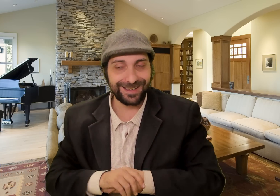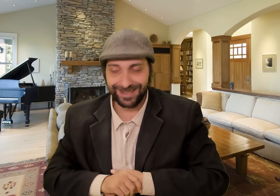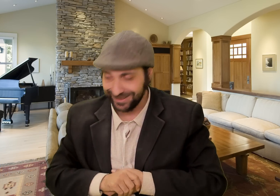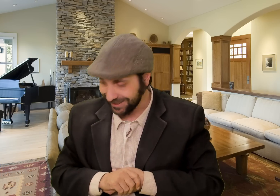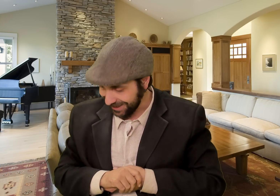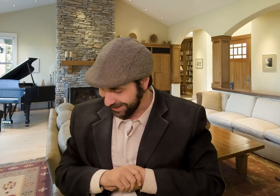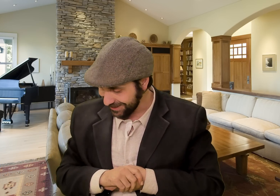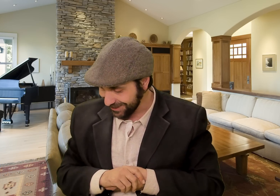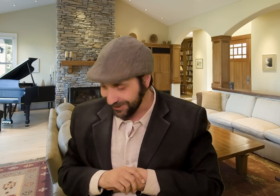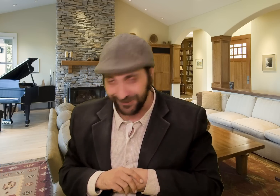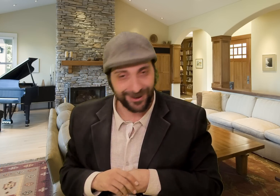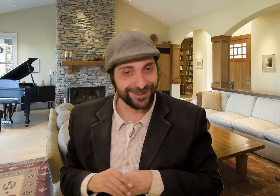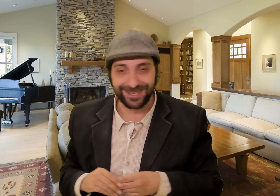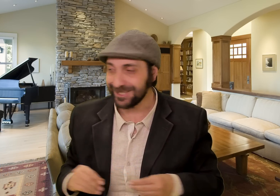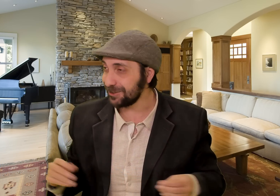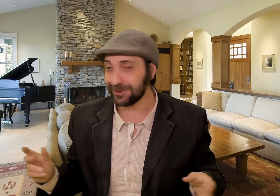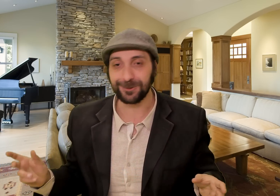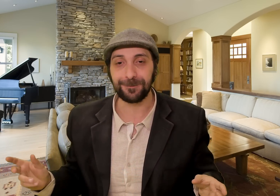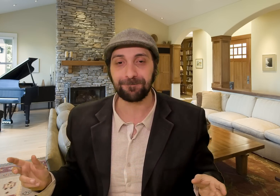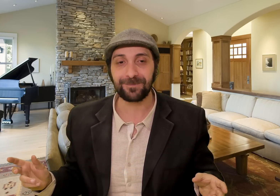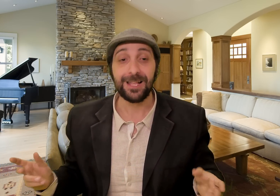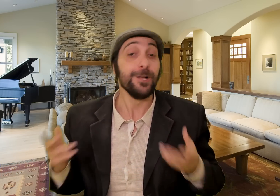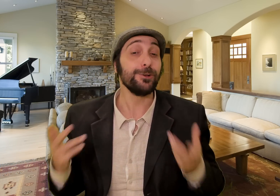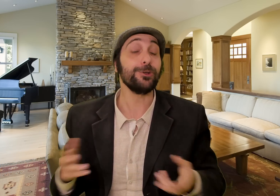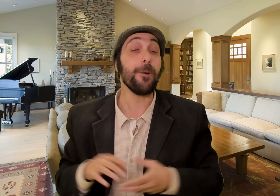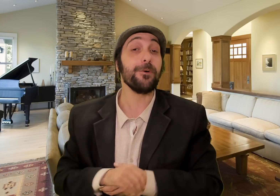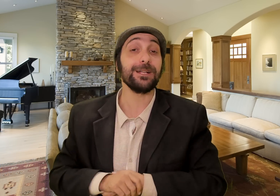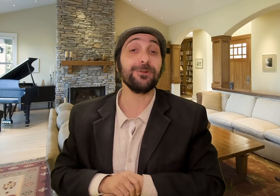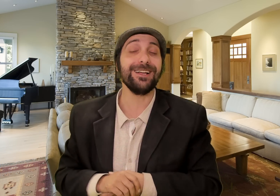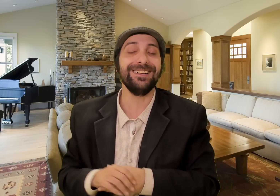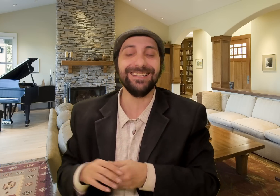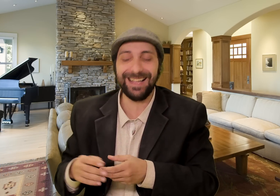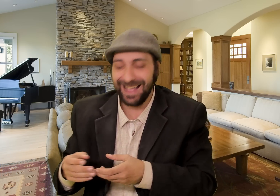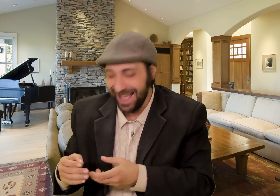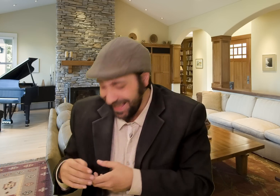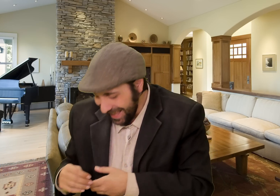elétrica não dá o final Rodrigo e soltou porque